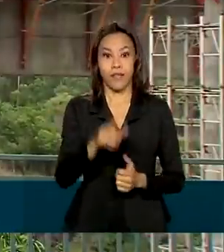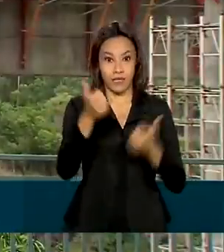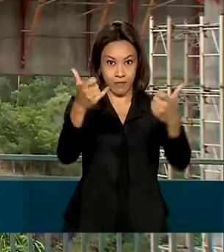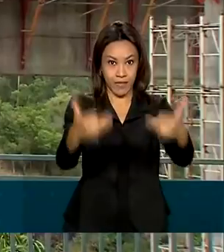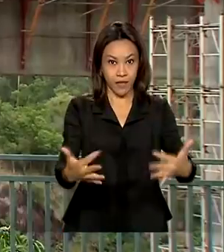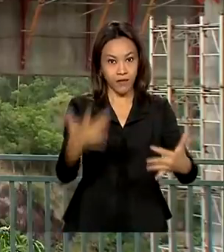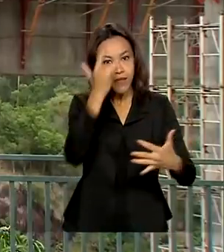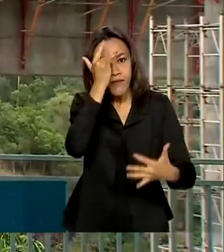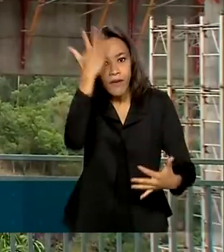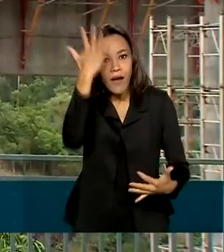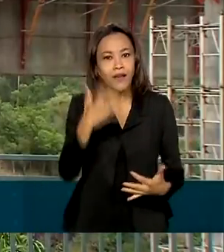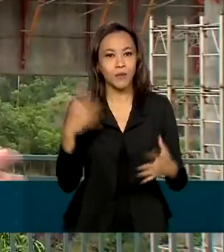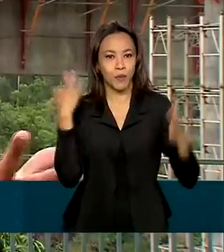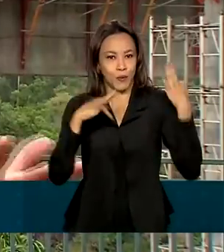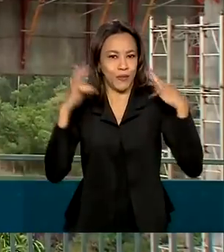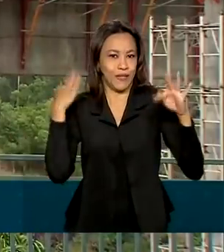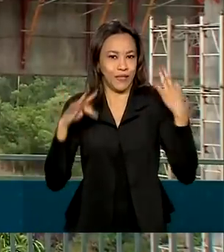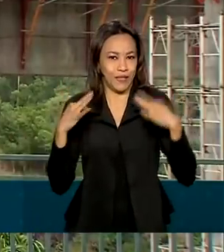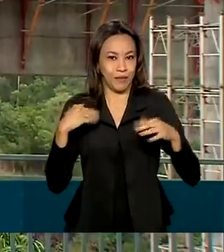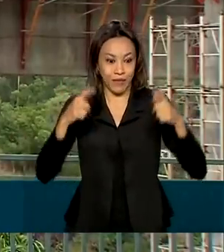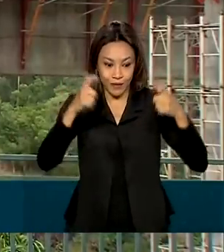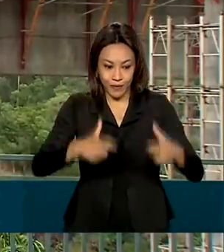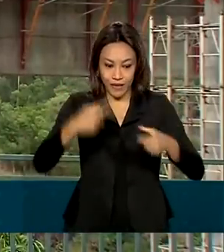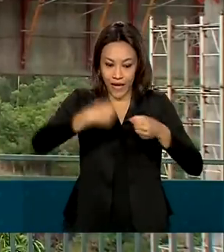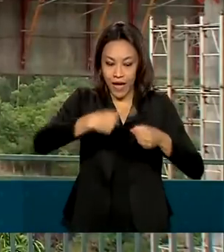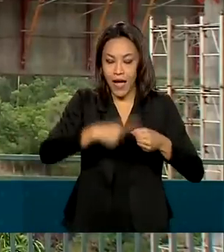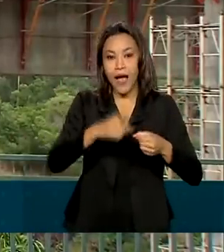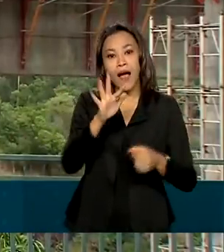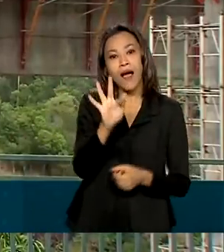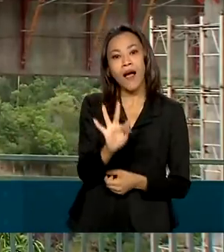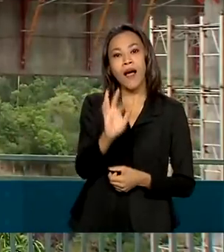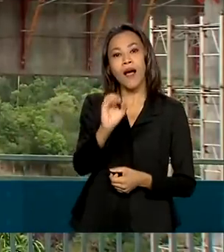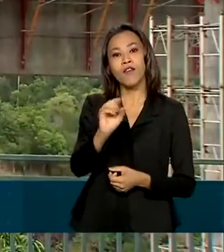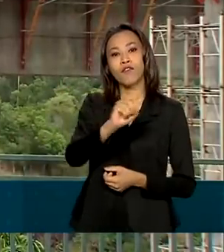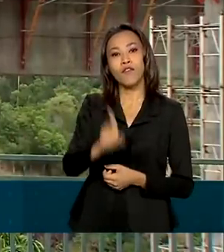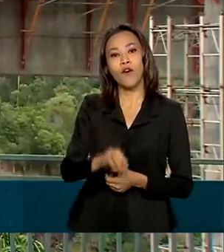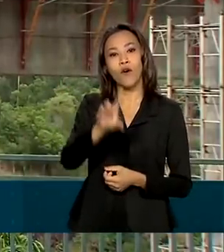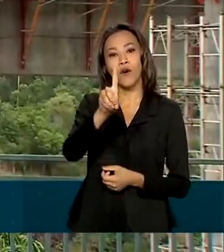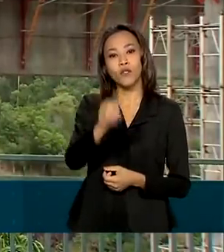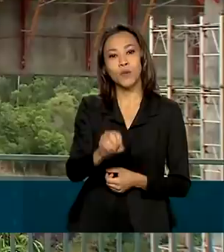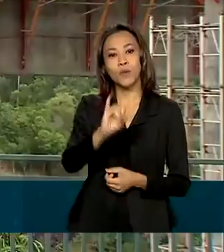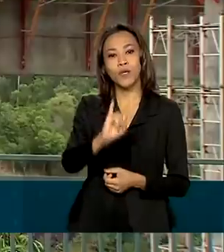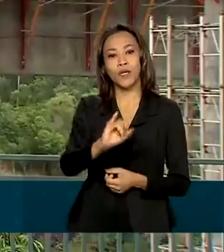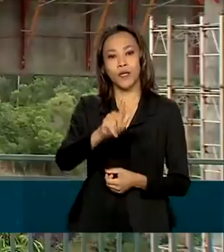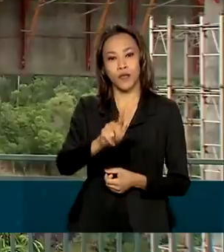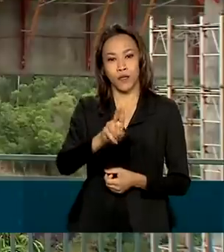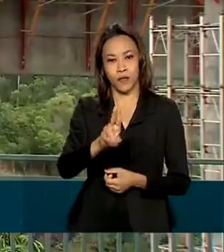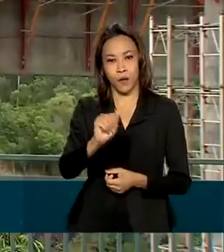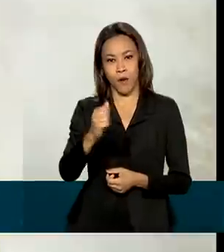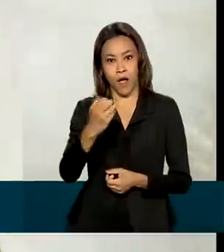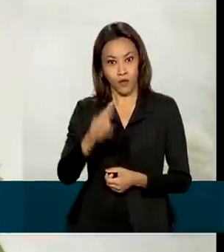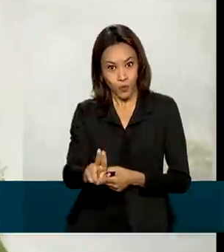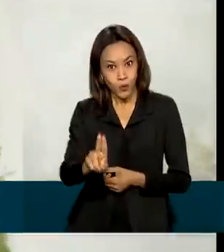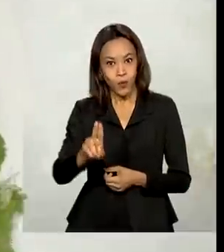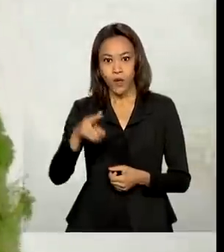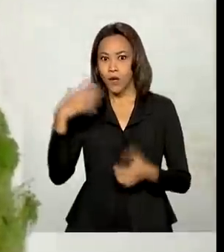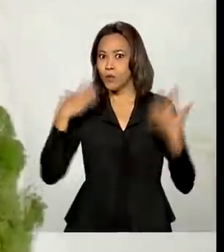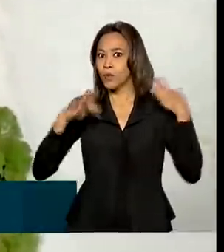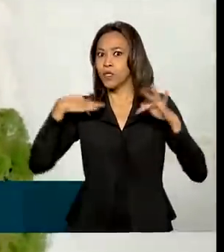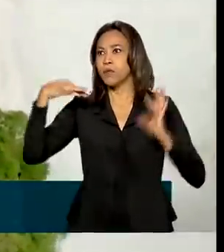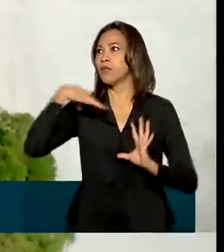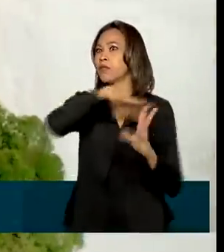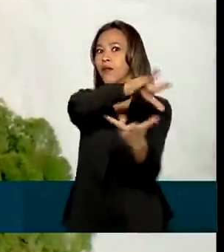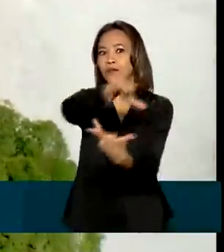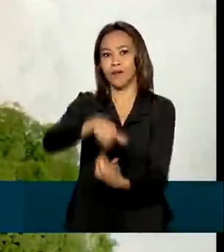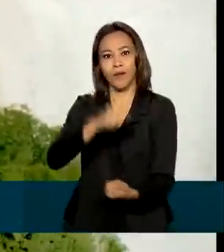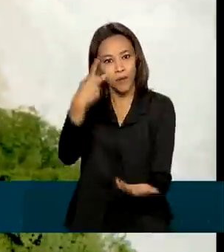turismo. Foz do Iguaçu é, sabidamente, o segundo distrito turístico do país de turismo internacional. Então, ele vem para cá.